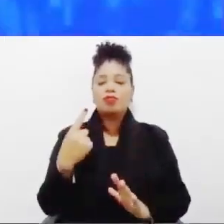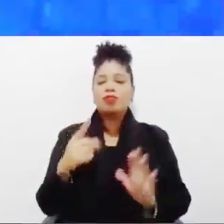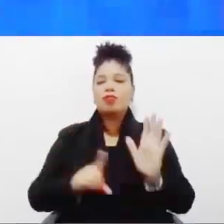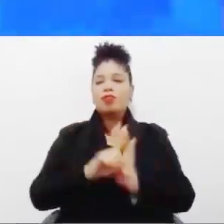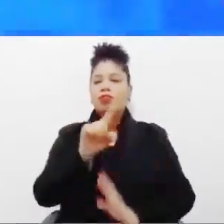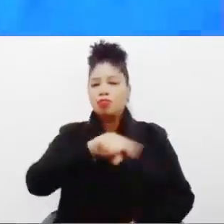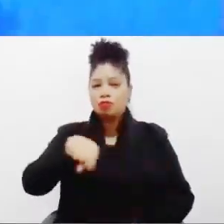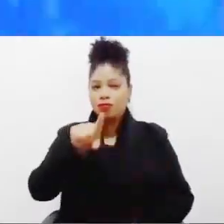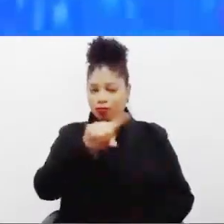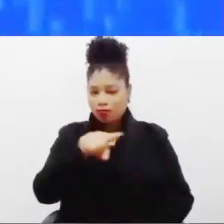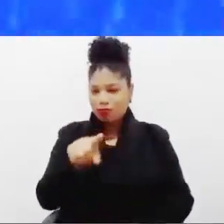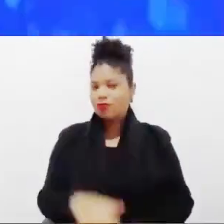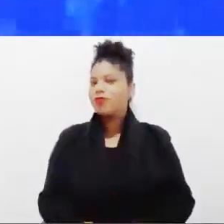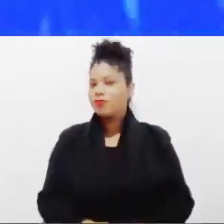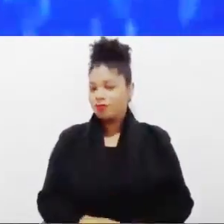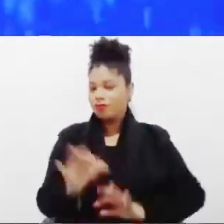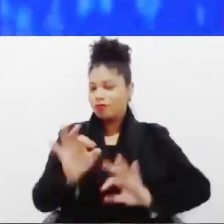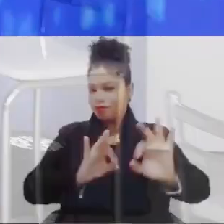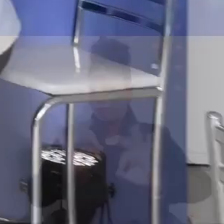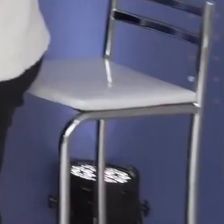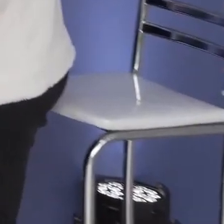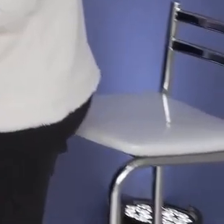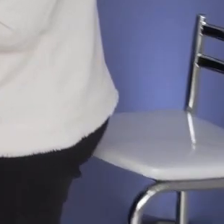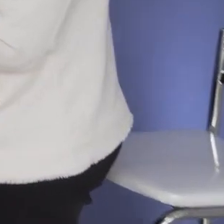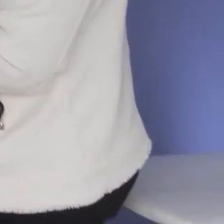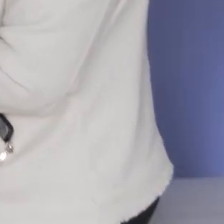Vocês estão preparados para criar um futuro verde digital?